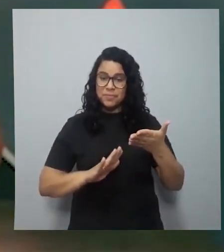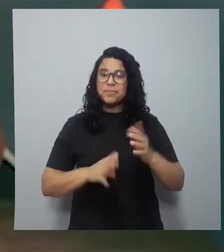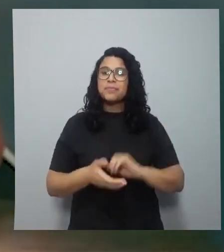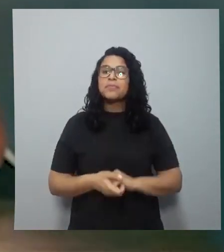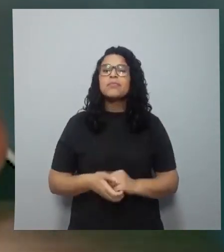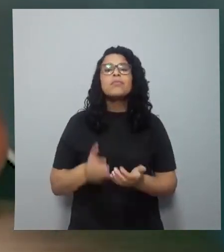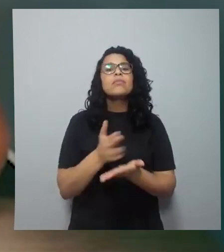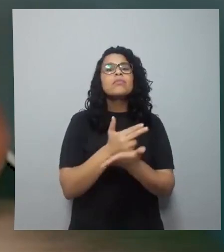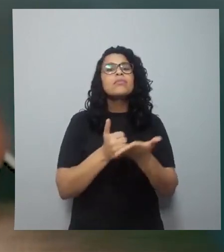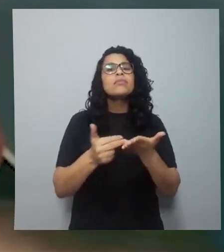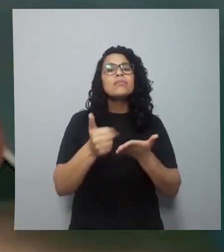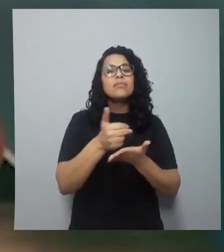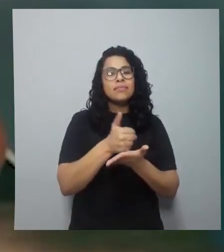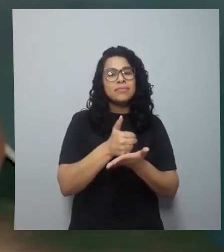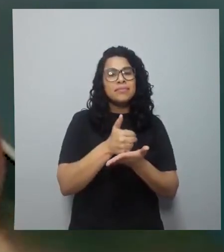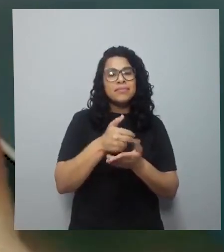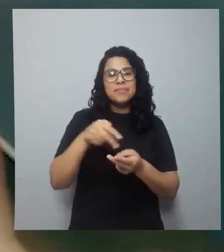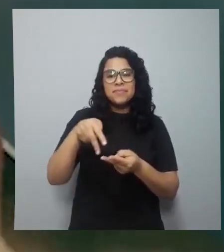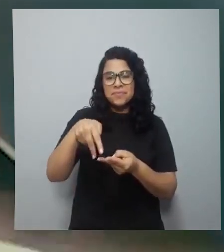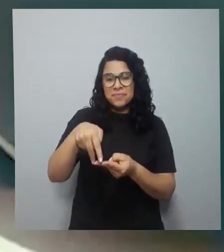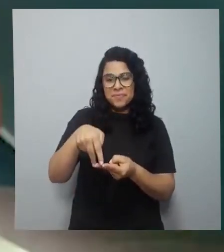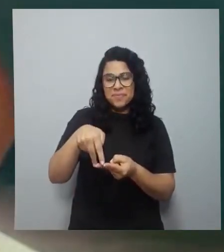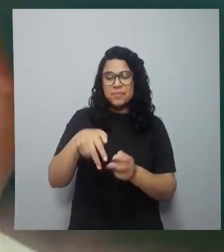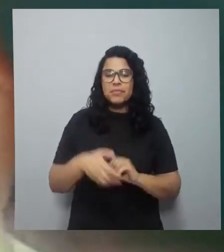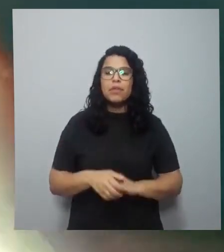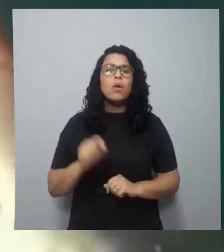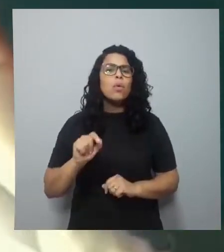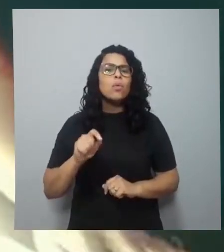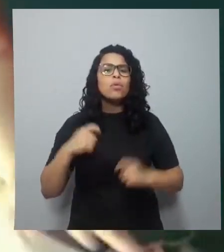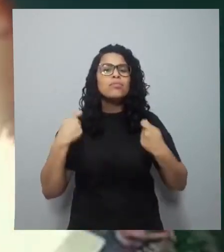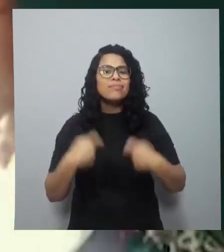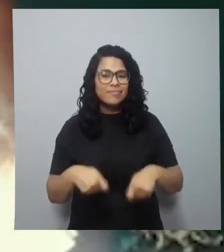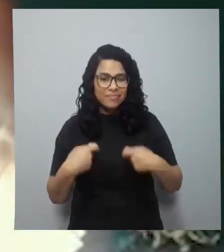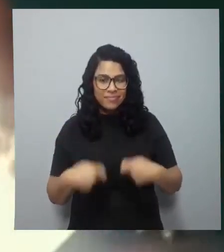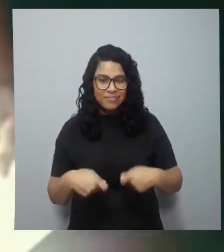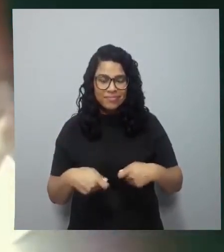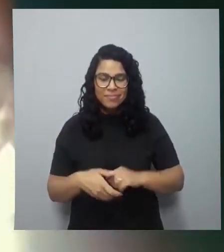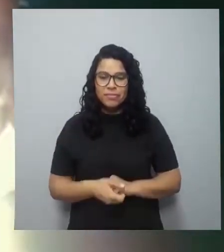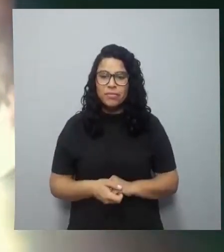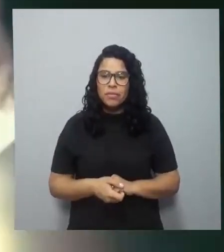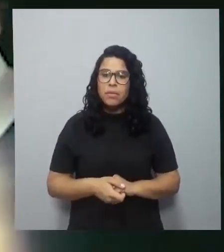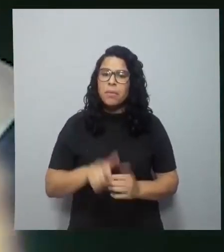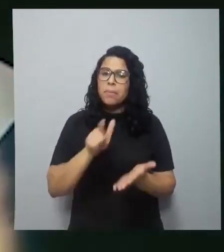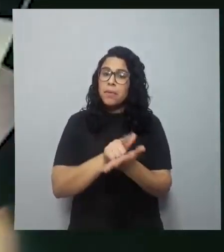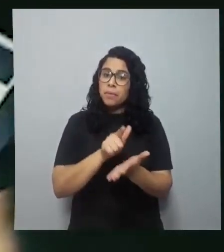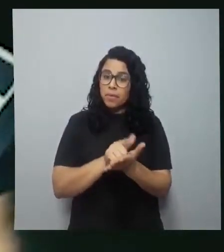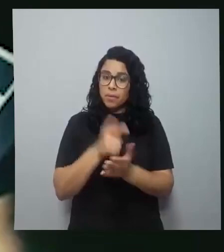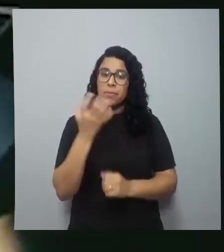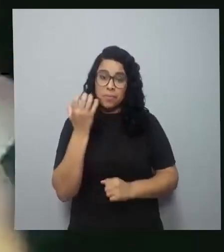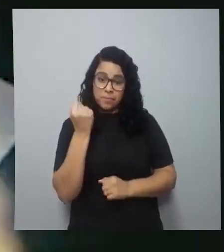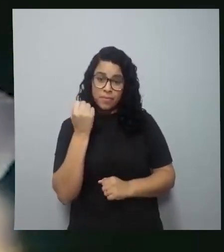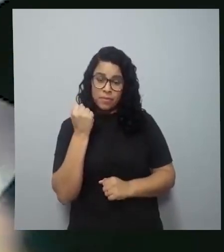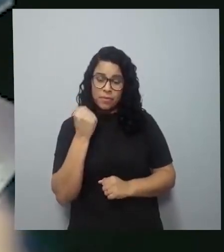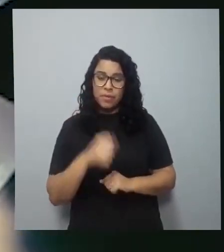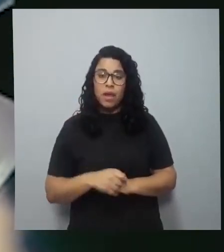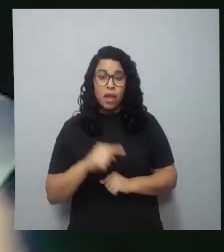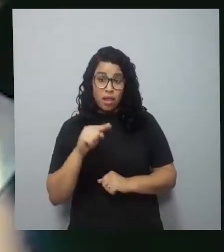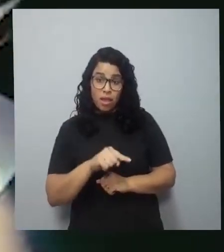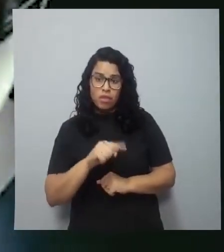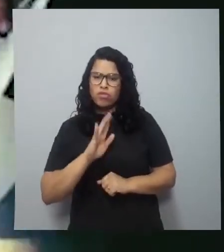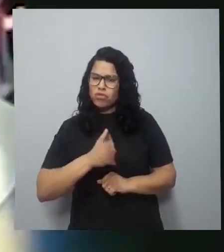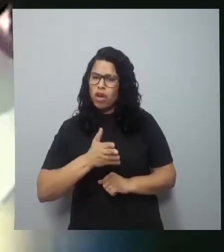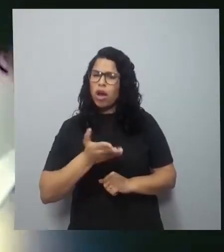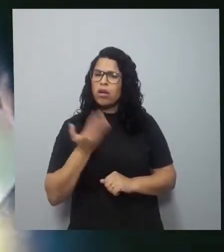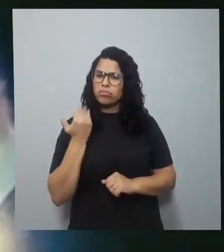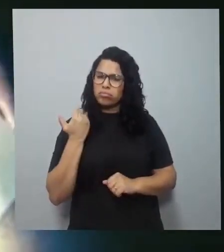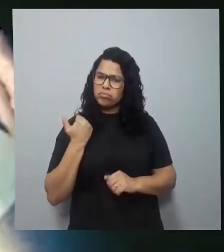É o desenho de sombra, o que a gente vai precisar? Uma folha de sulfite ou qualquer folha, essa aqui ó, pra eu estar